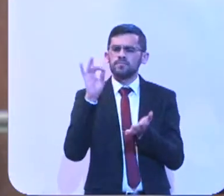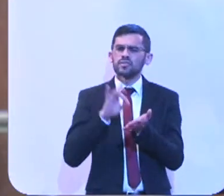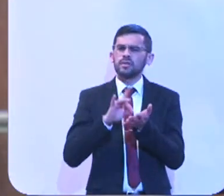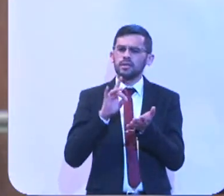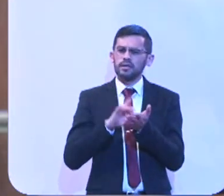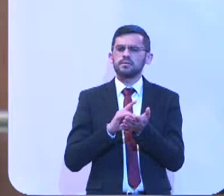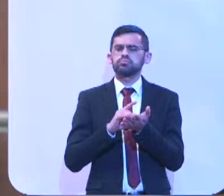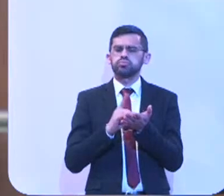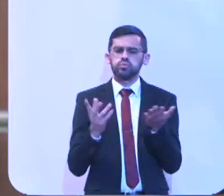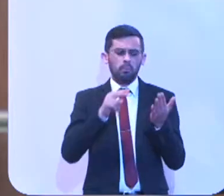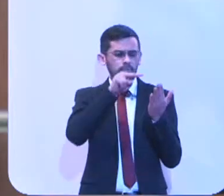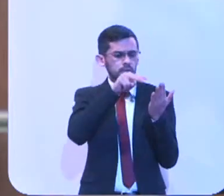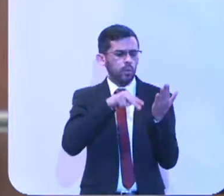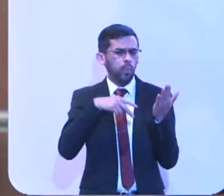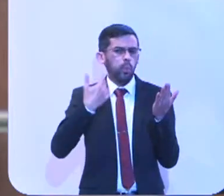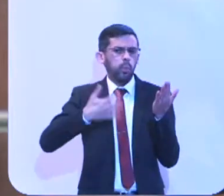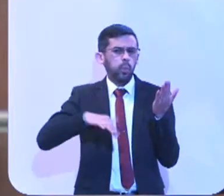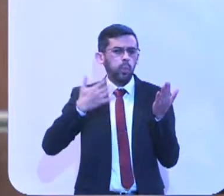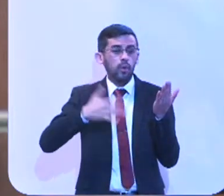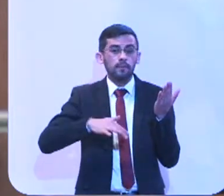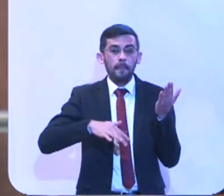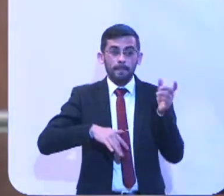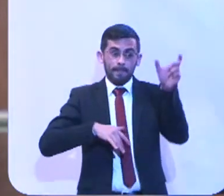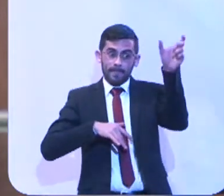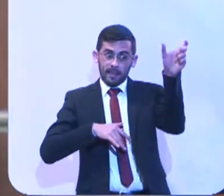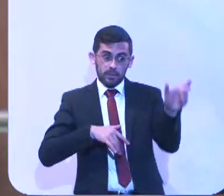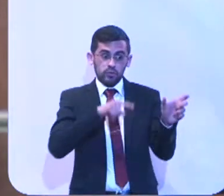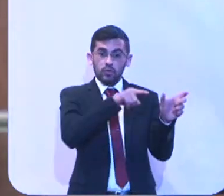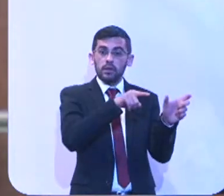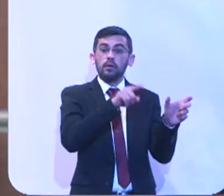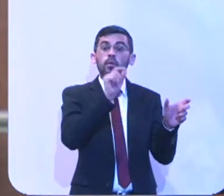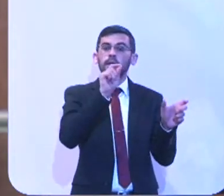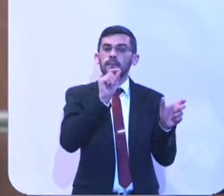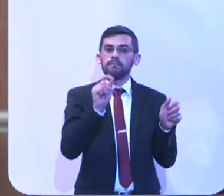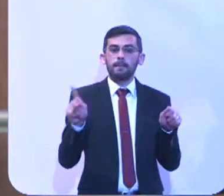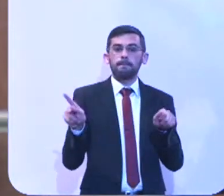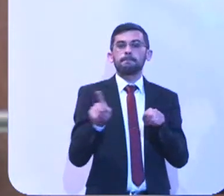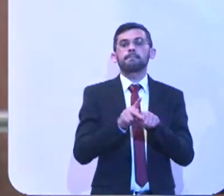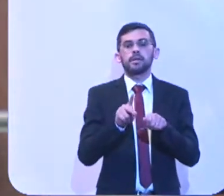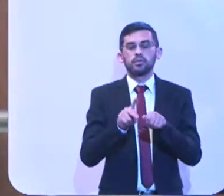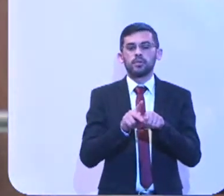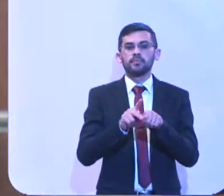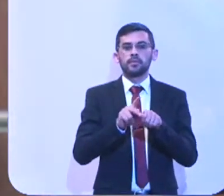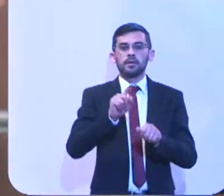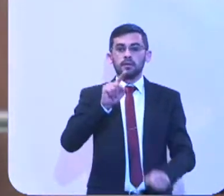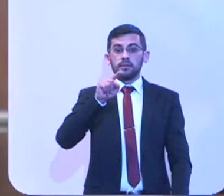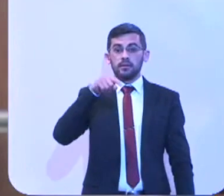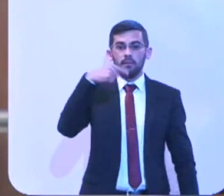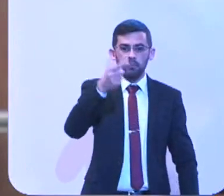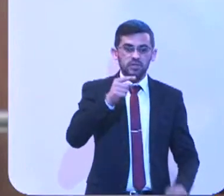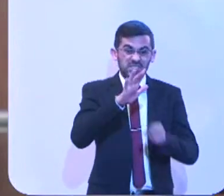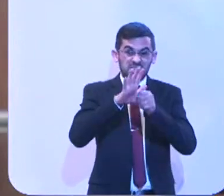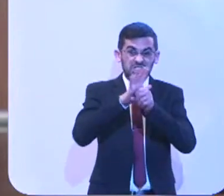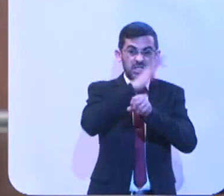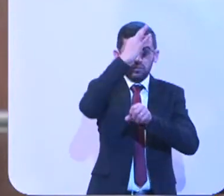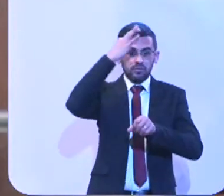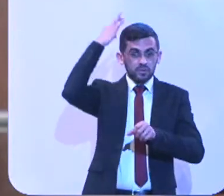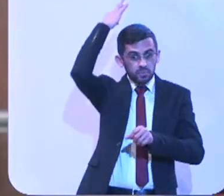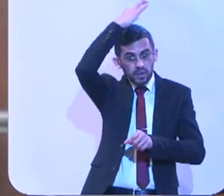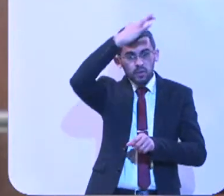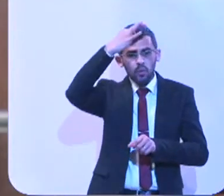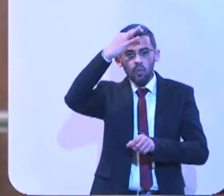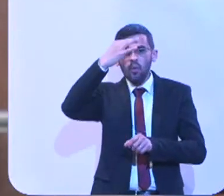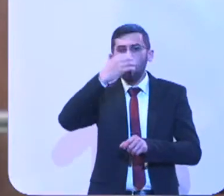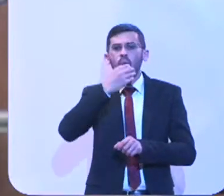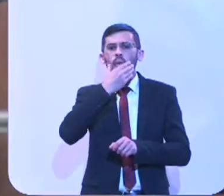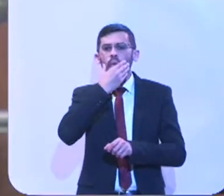interessante, porque um dos personagens que aparece ali é Pedro. Depois de ser tomado pelo Espírito, aquele homem que tinha